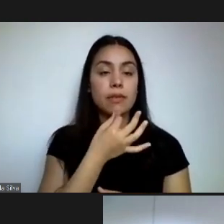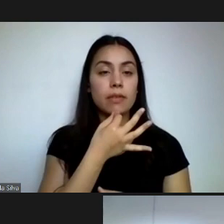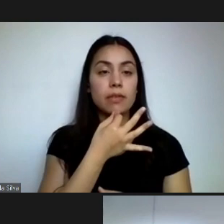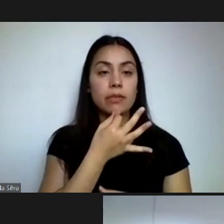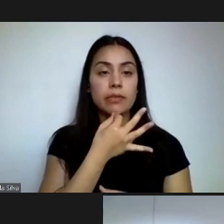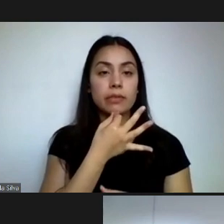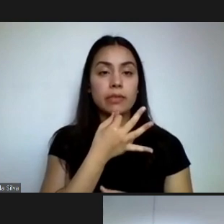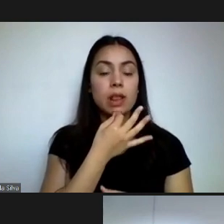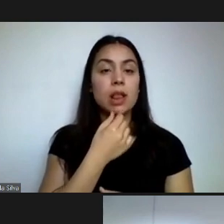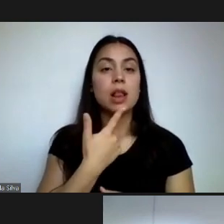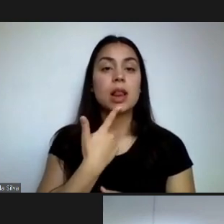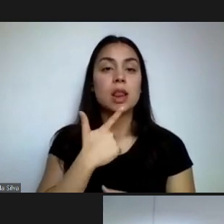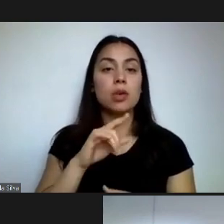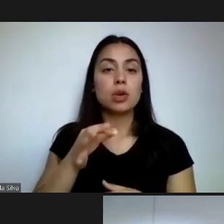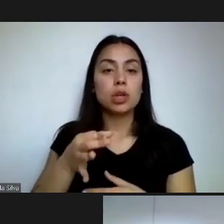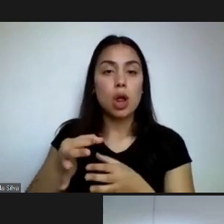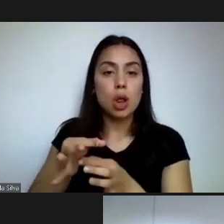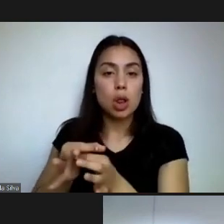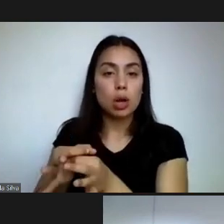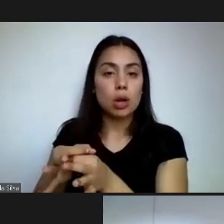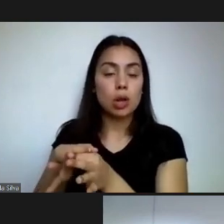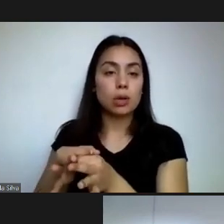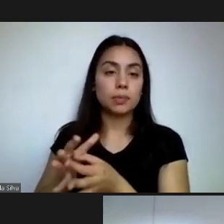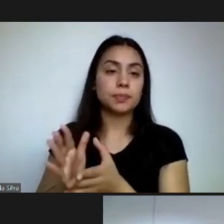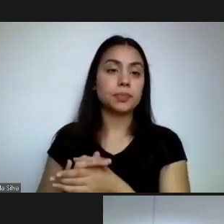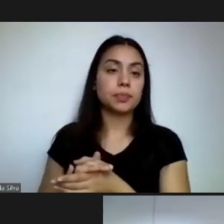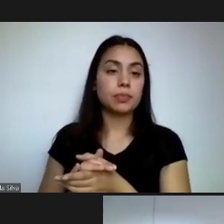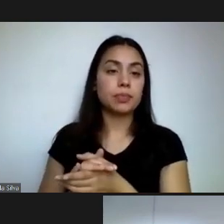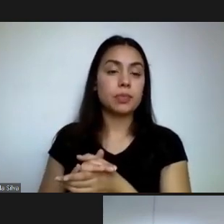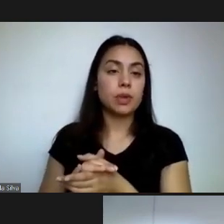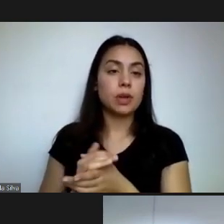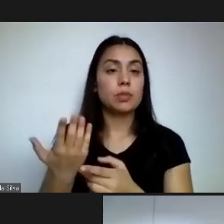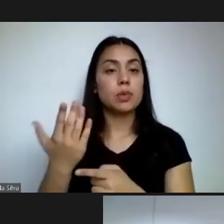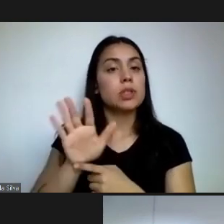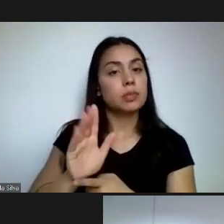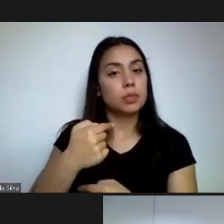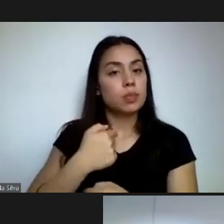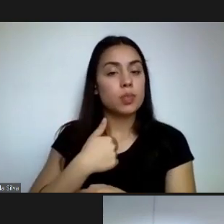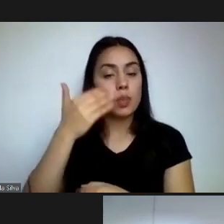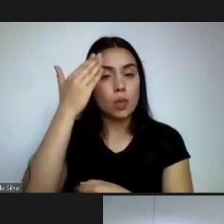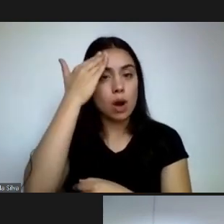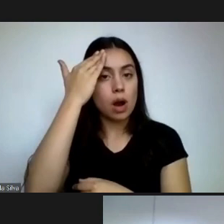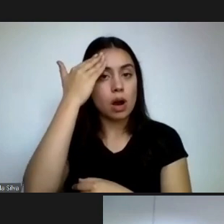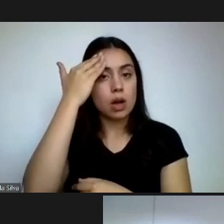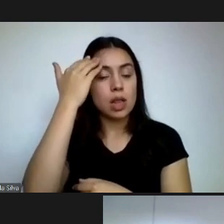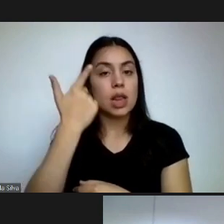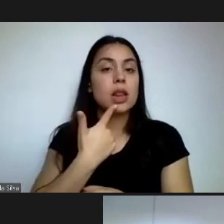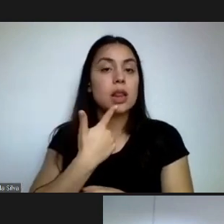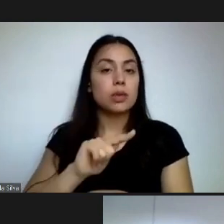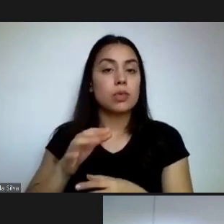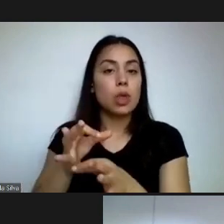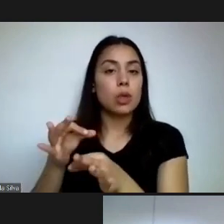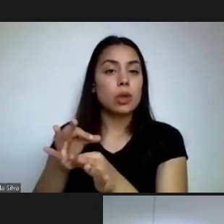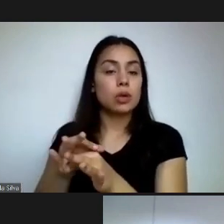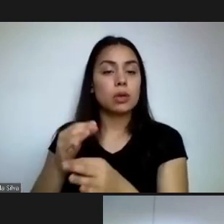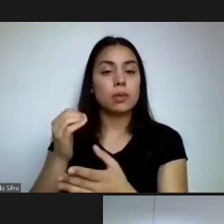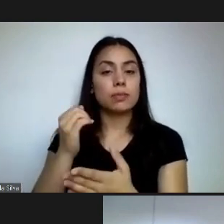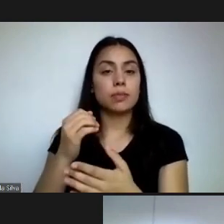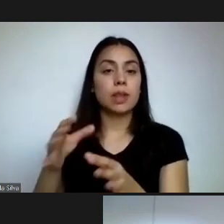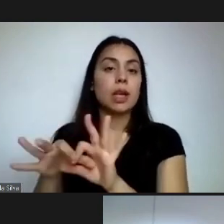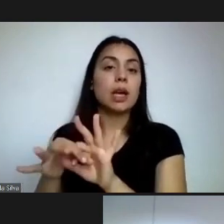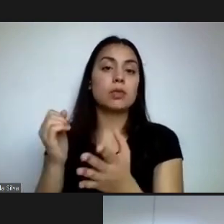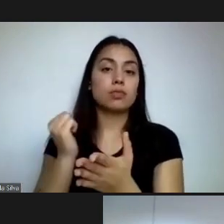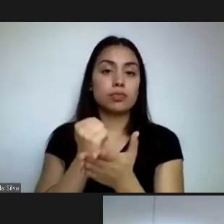línguas minoritárias, eu, por exemplo, prefiro falar, já que estamos a falar aqui nesta parte dos estereótipos e discriminação